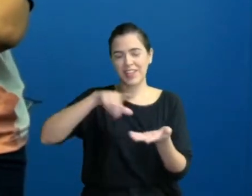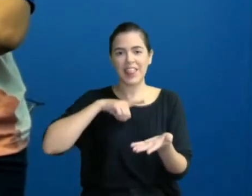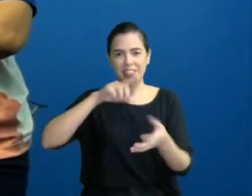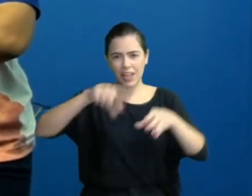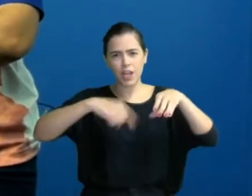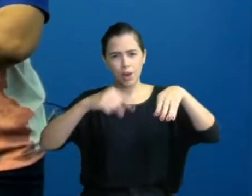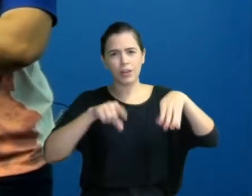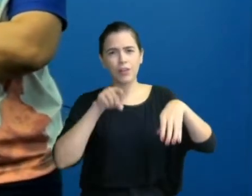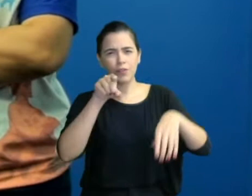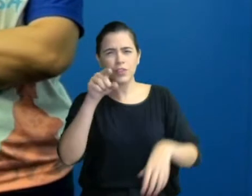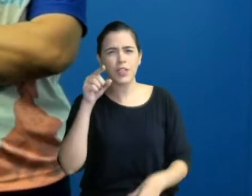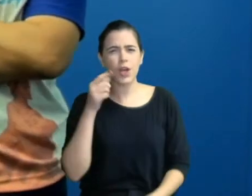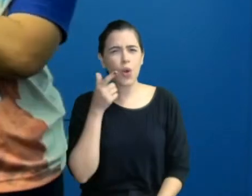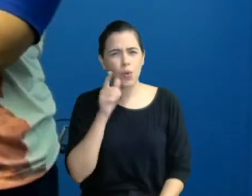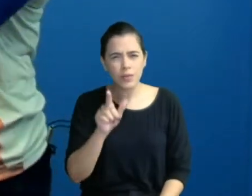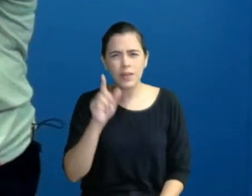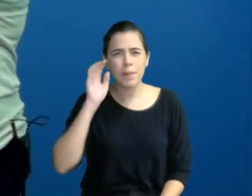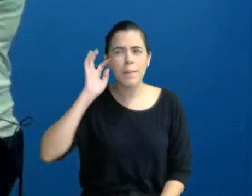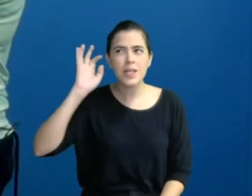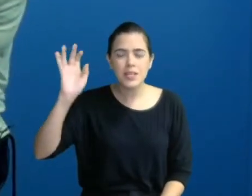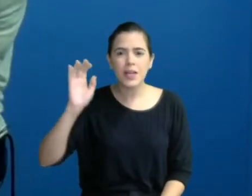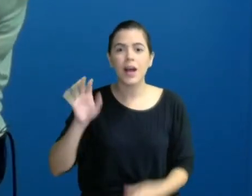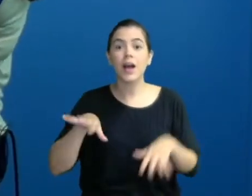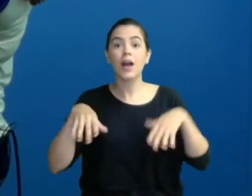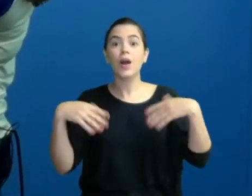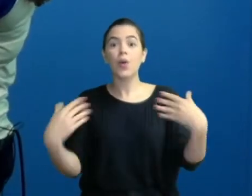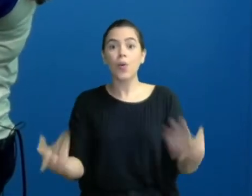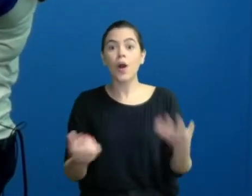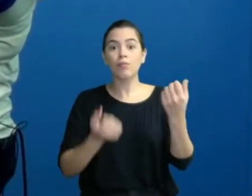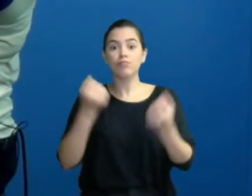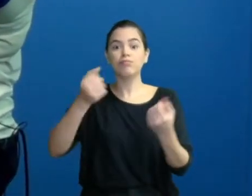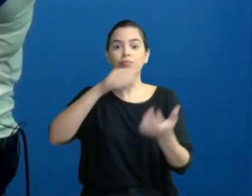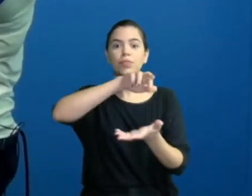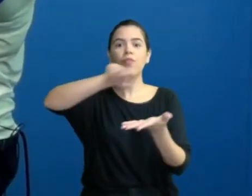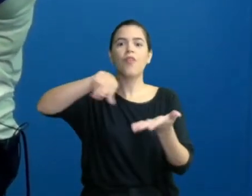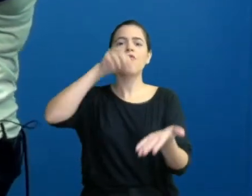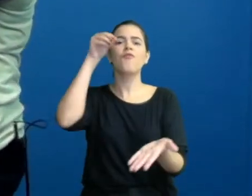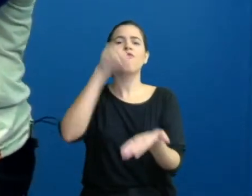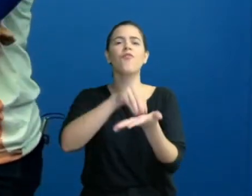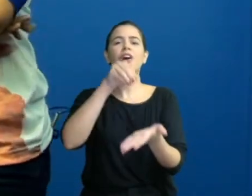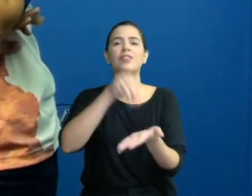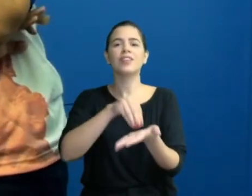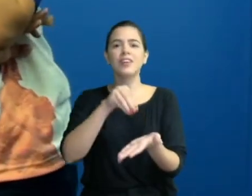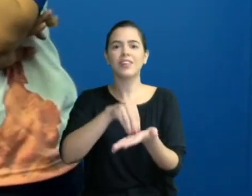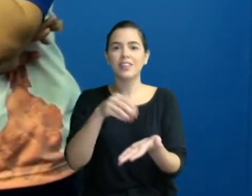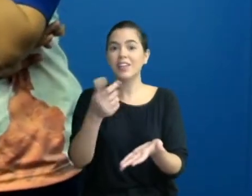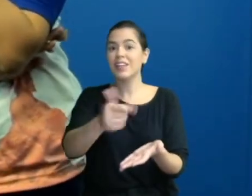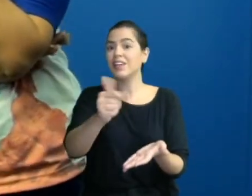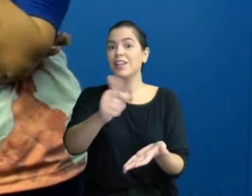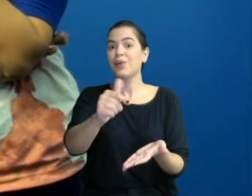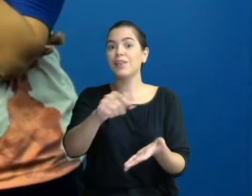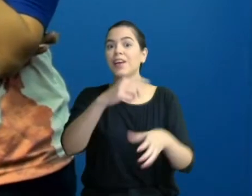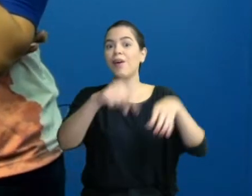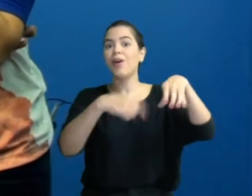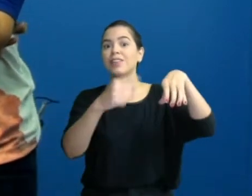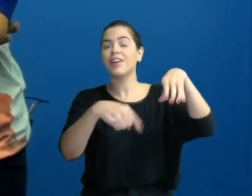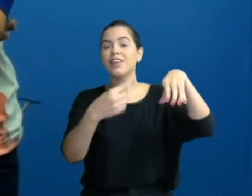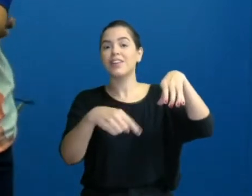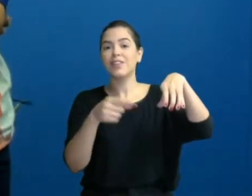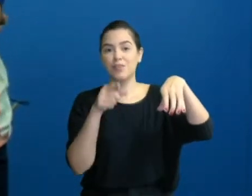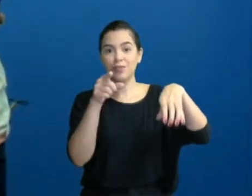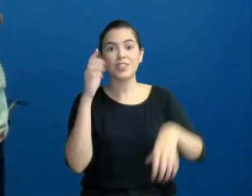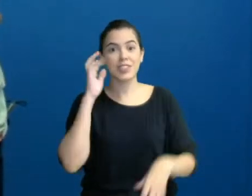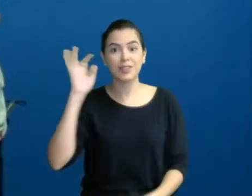consegue pensar aí qual é o meio de transporte que está faltando aí? Um meio de transporte que não tem roda?